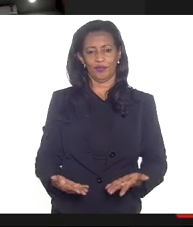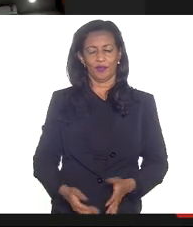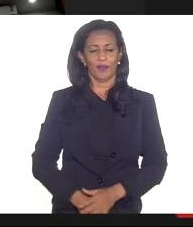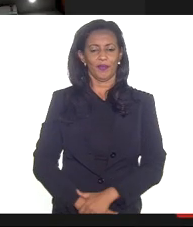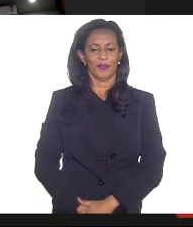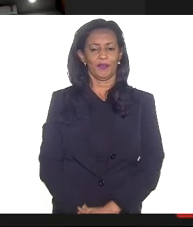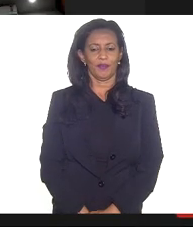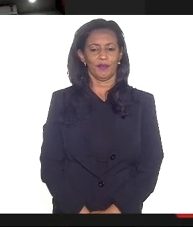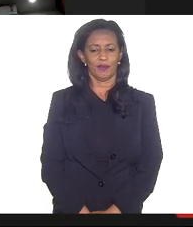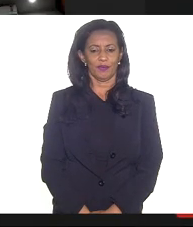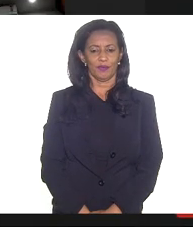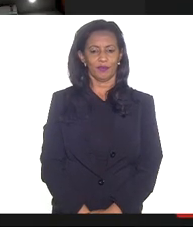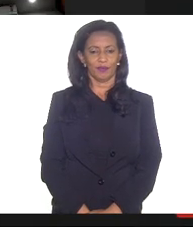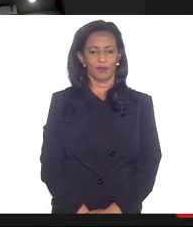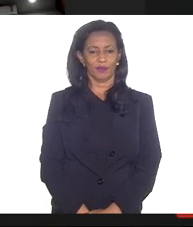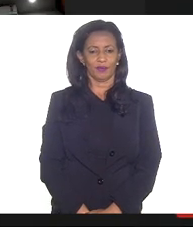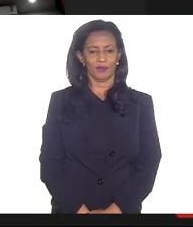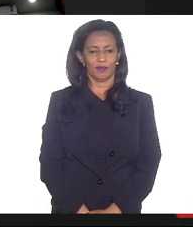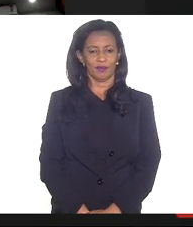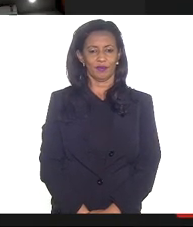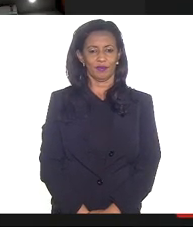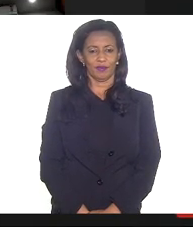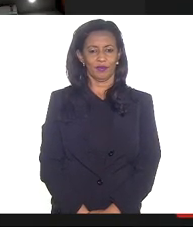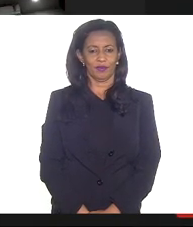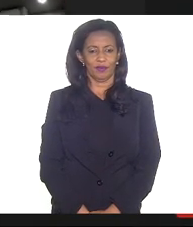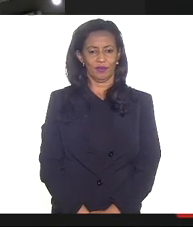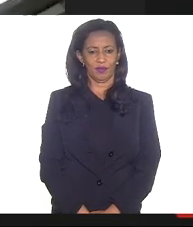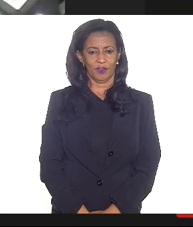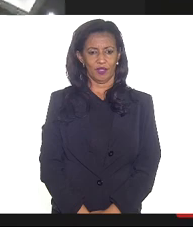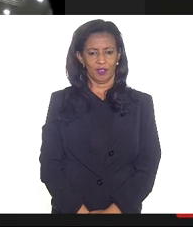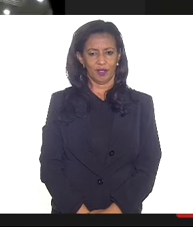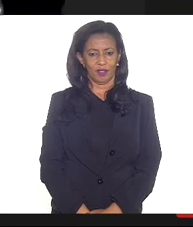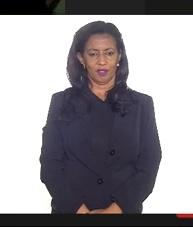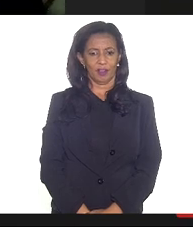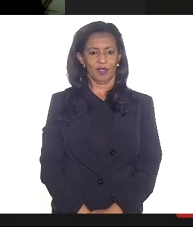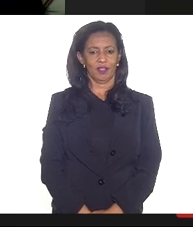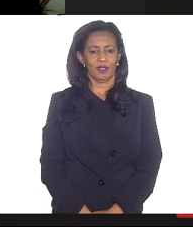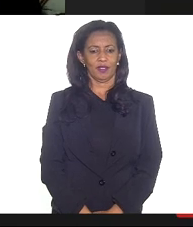Obrigado, presidente. Obrigado, comissão. Obrigado. Boa tarde para todos e todas. Obrigado.